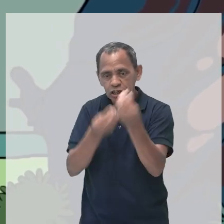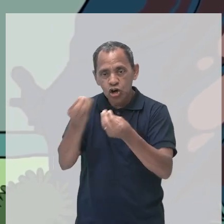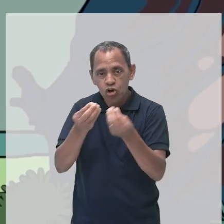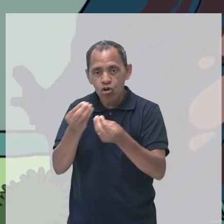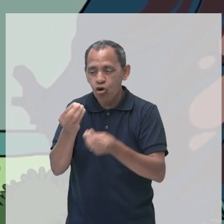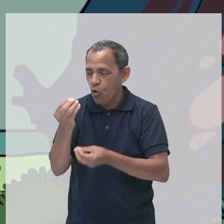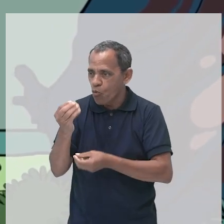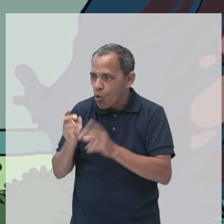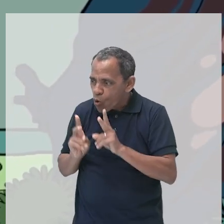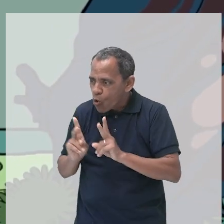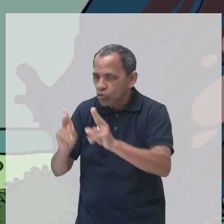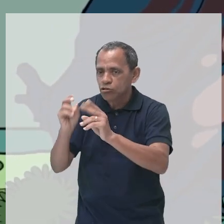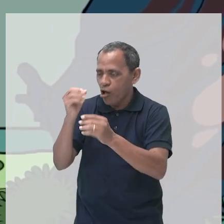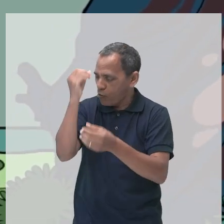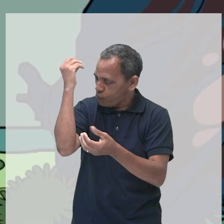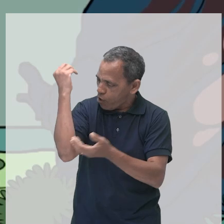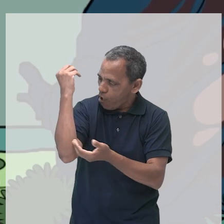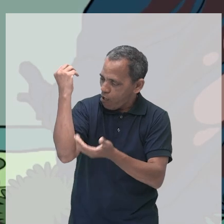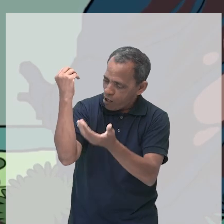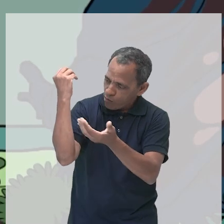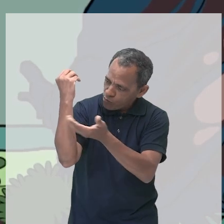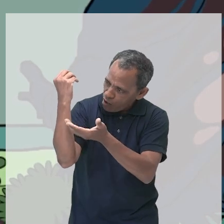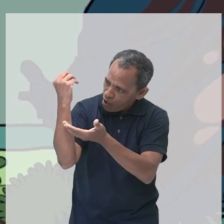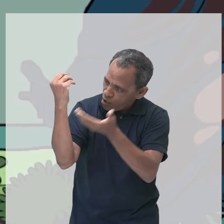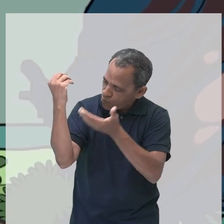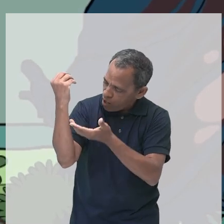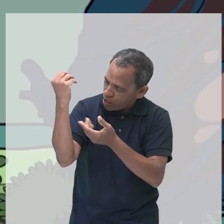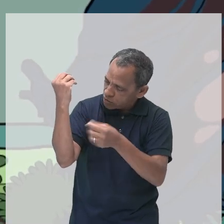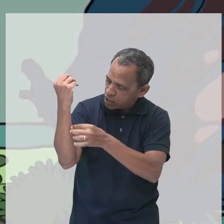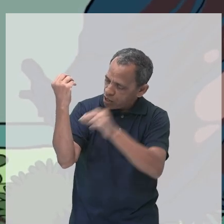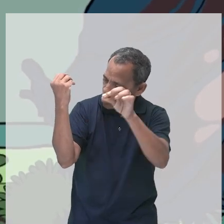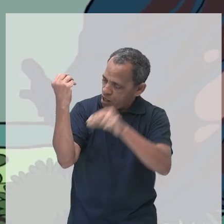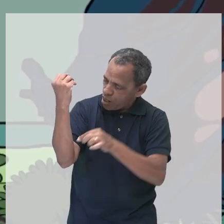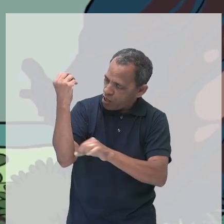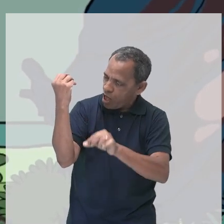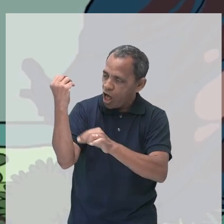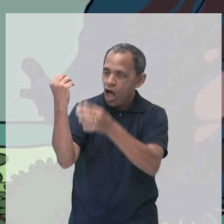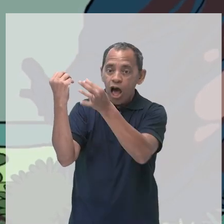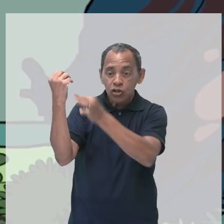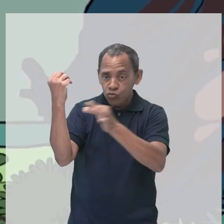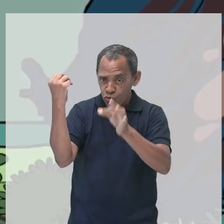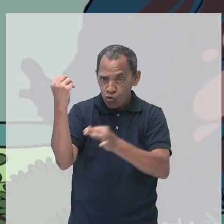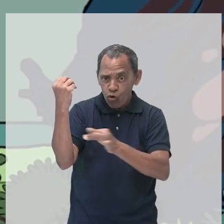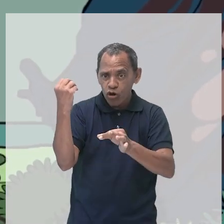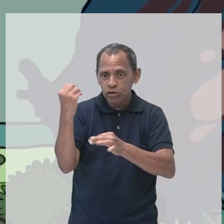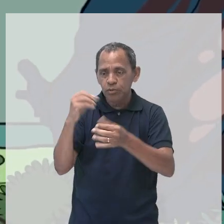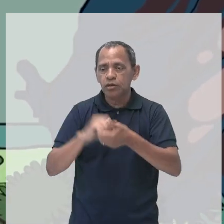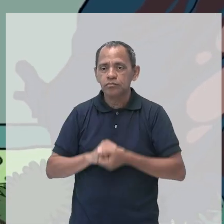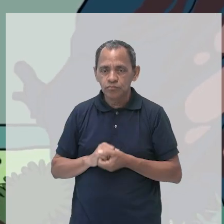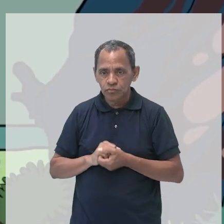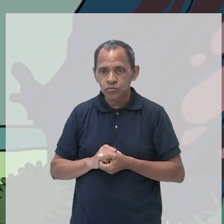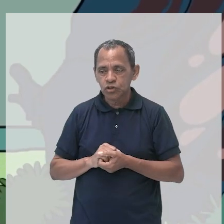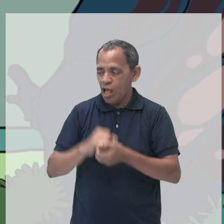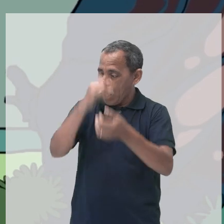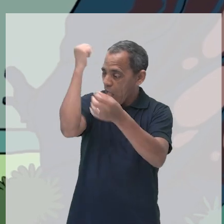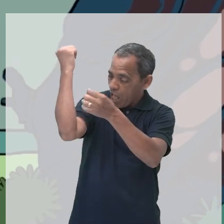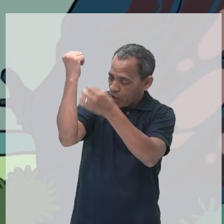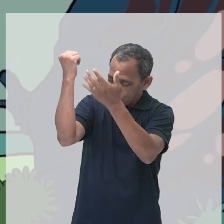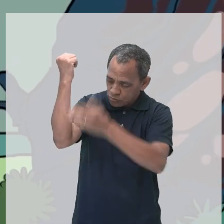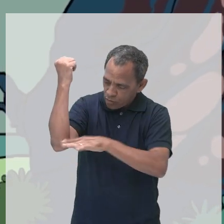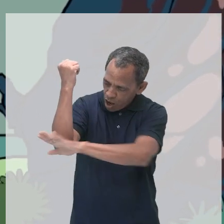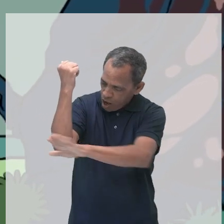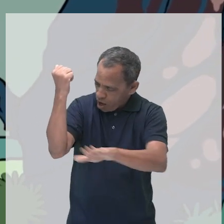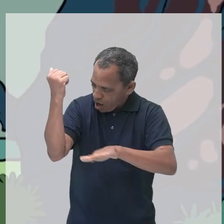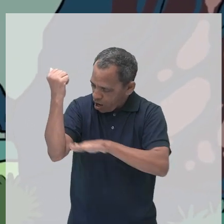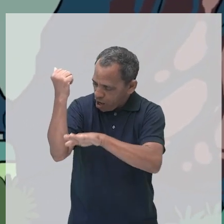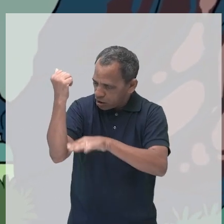volta. Vai afogar a folhagem do alto da primeira ponte. Embaixo correm as águas entre barrancos,